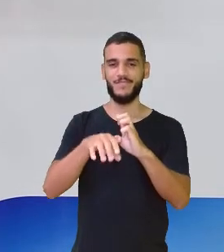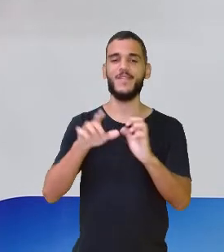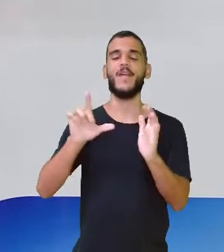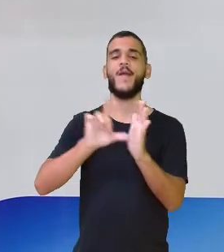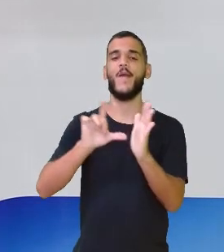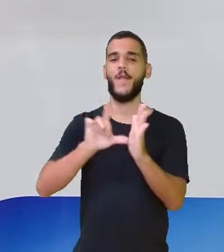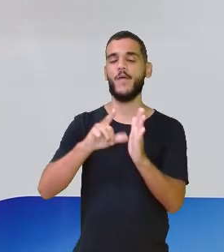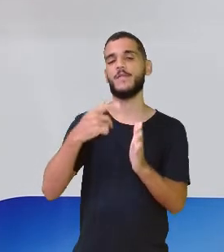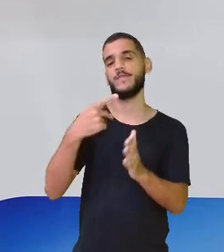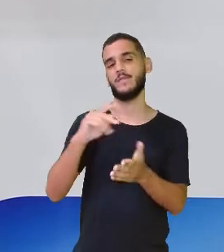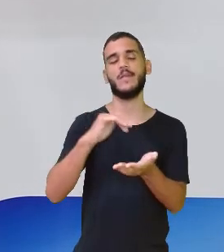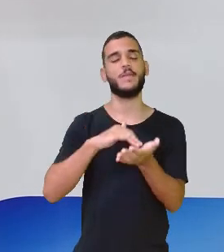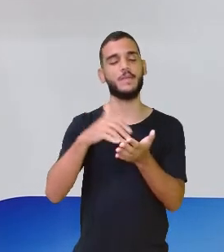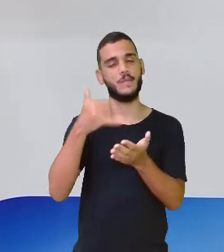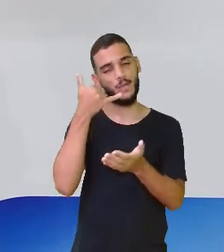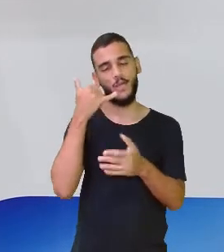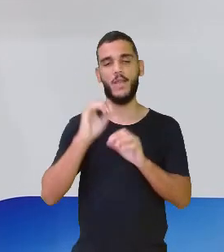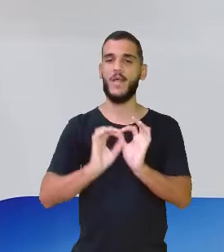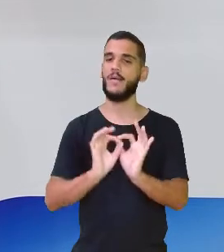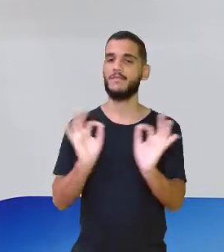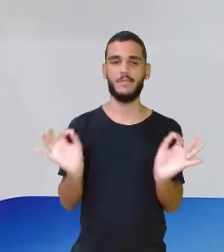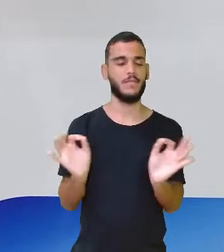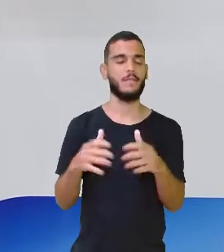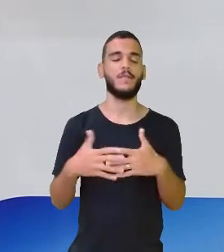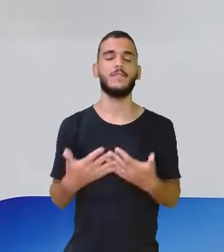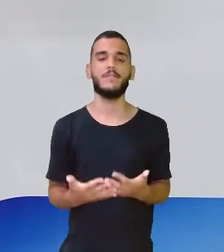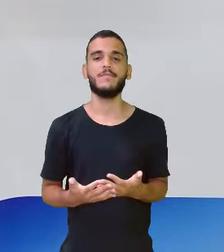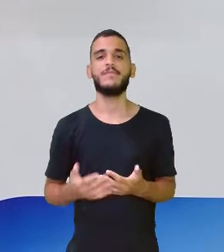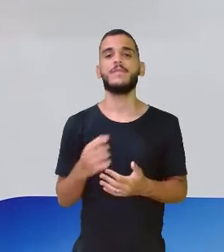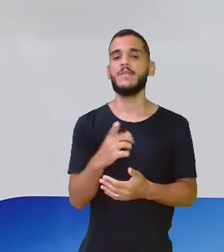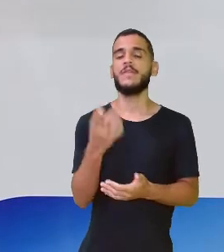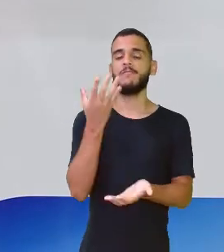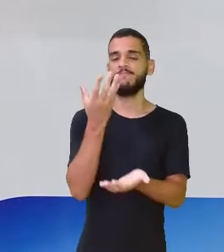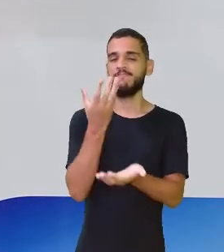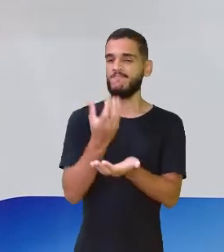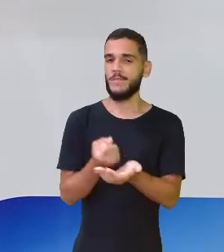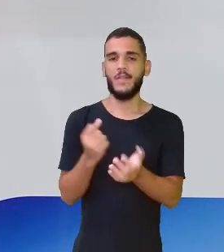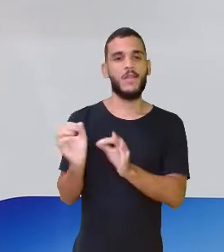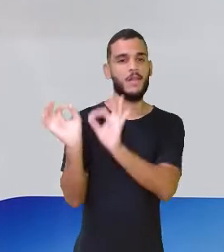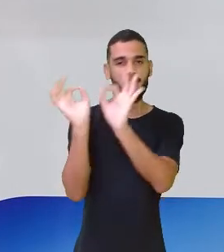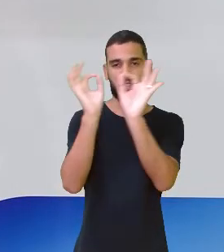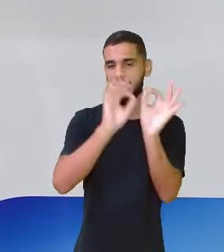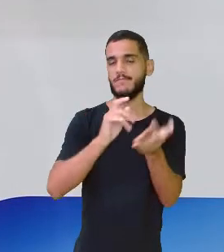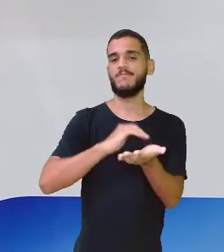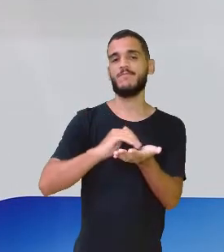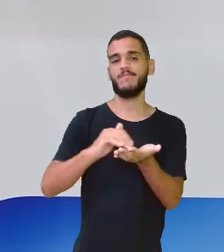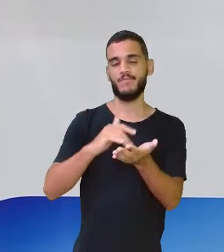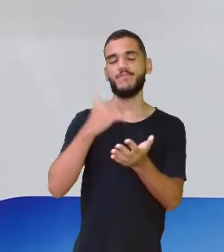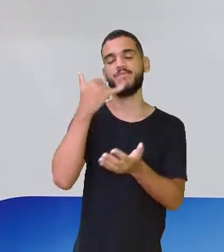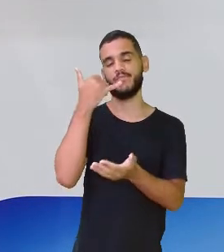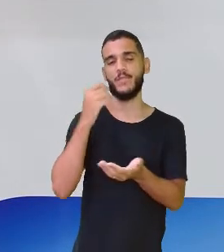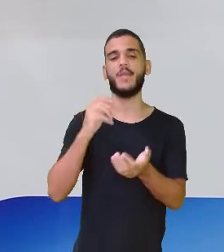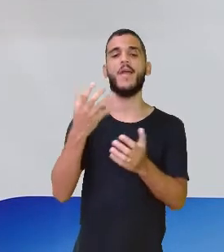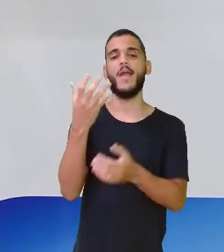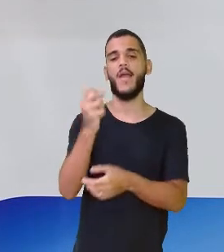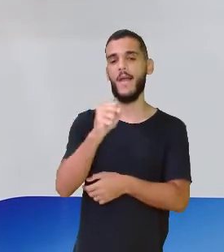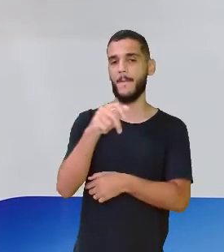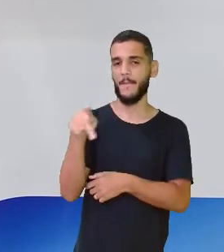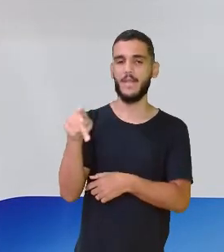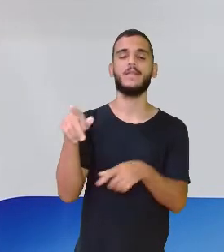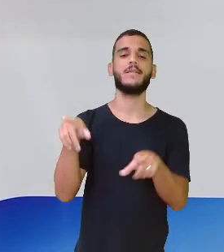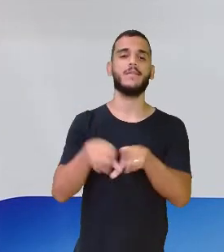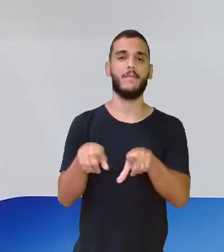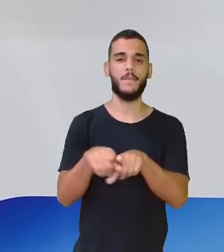loja, né, do Android e do iOS. Então, aponta o celular, faz o download, assiste pelo aplicativo do Educa Recife com a